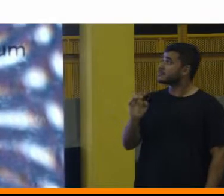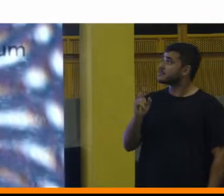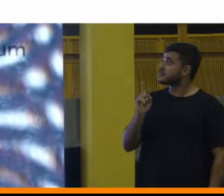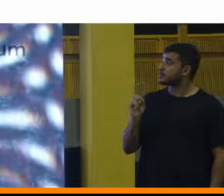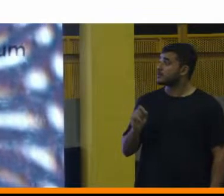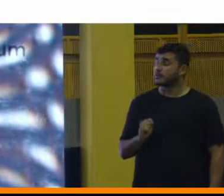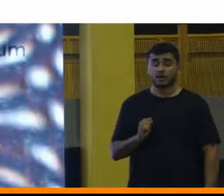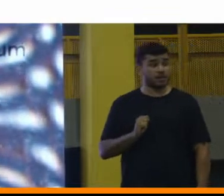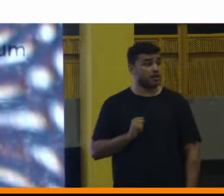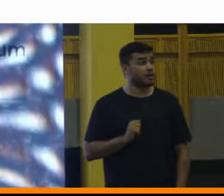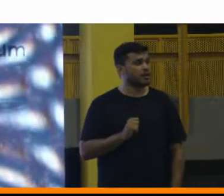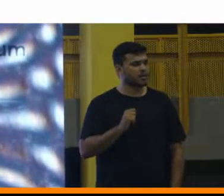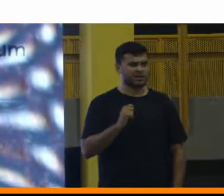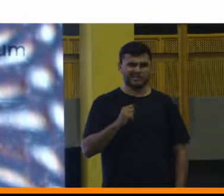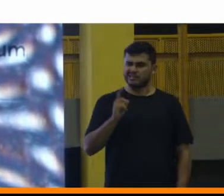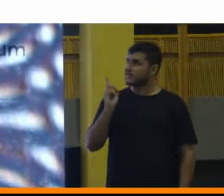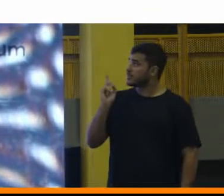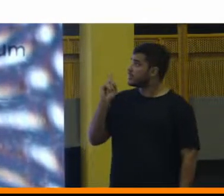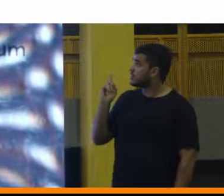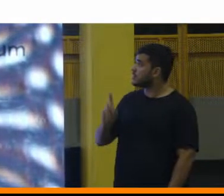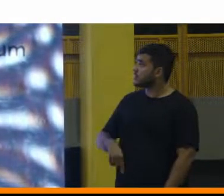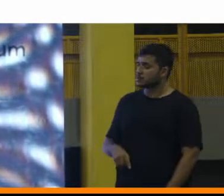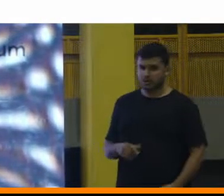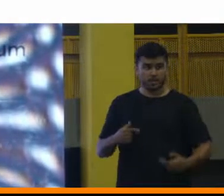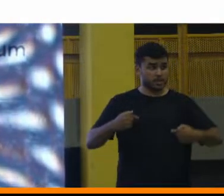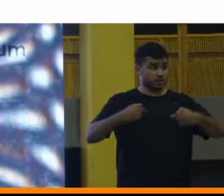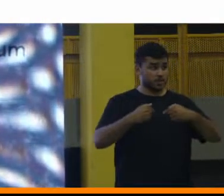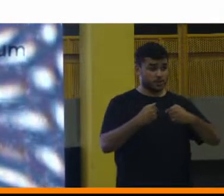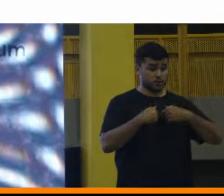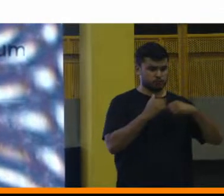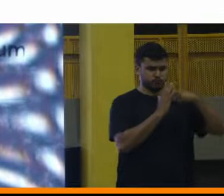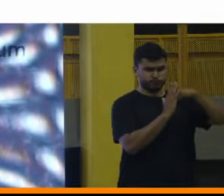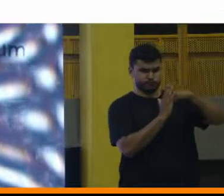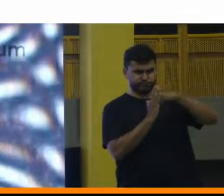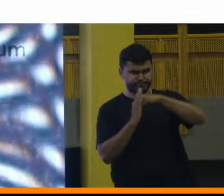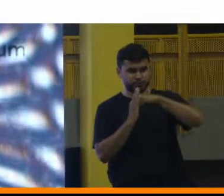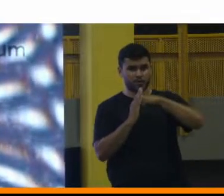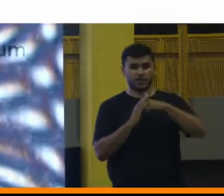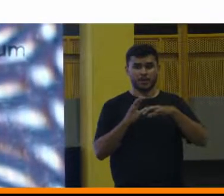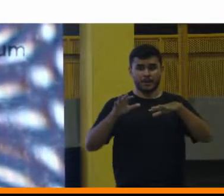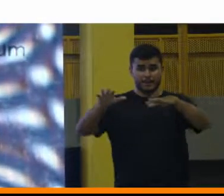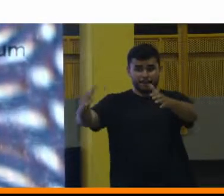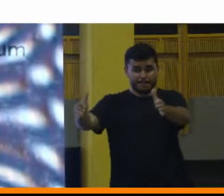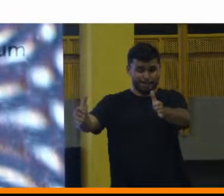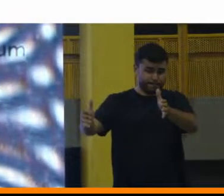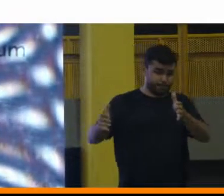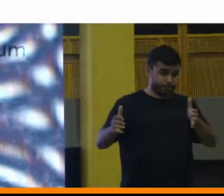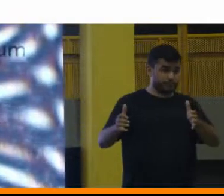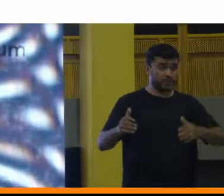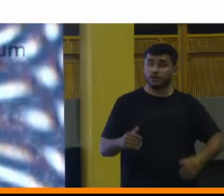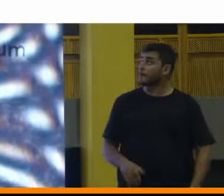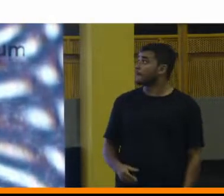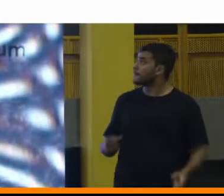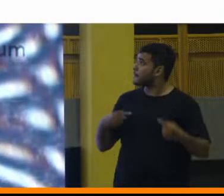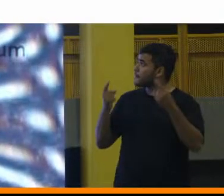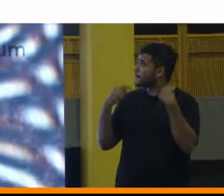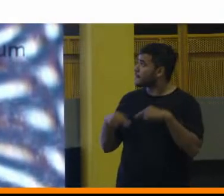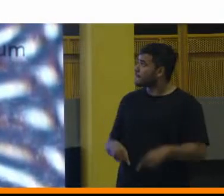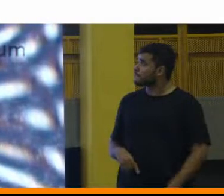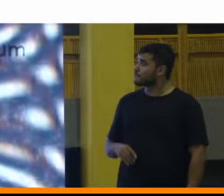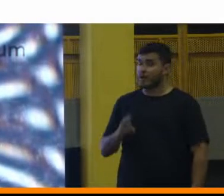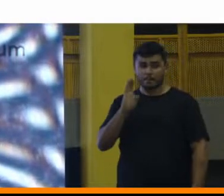de ação é aquela exercida pelo garoto? A resultante no móvel é sempre nula?